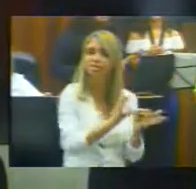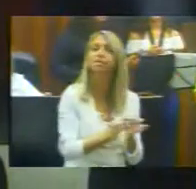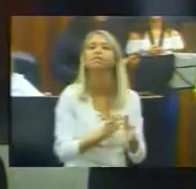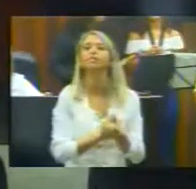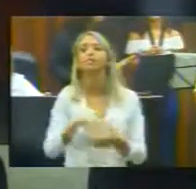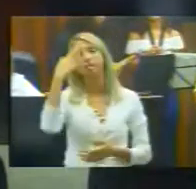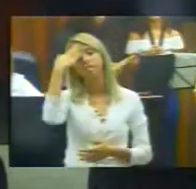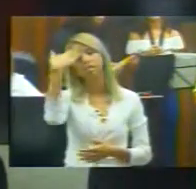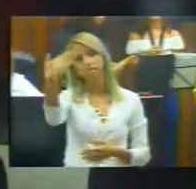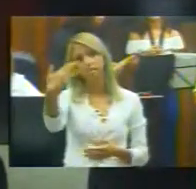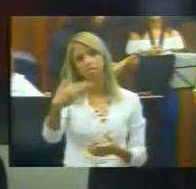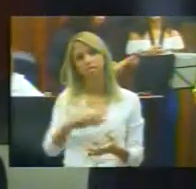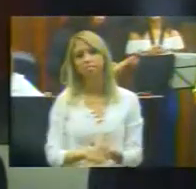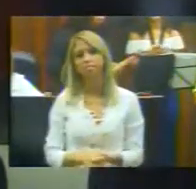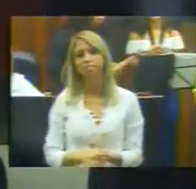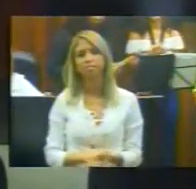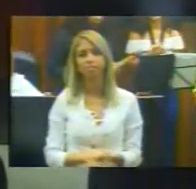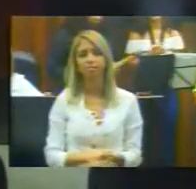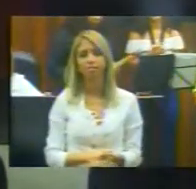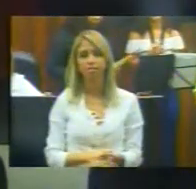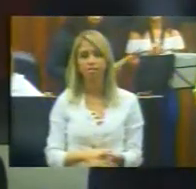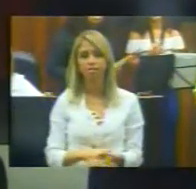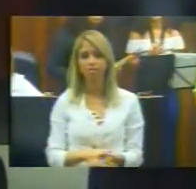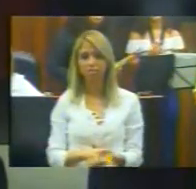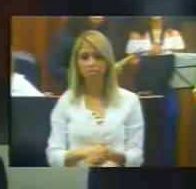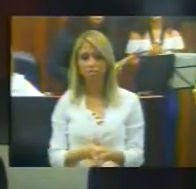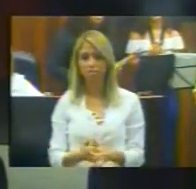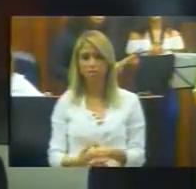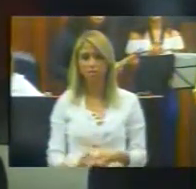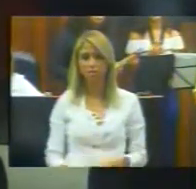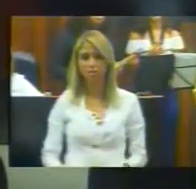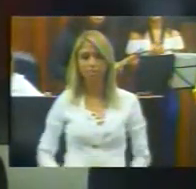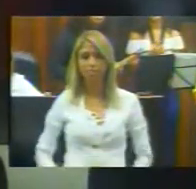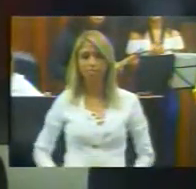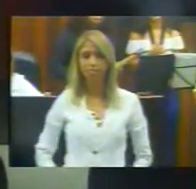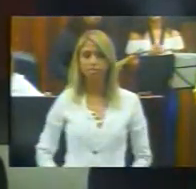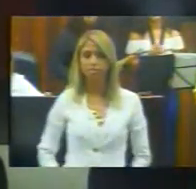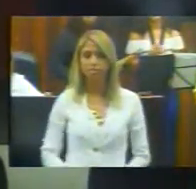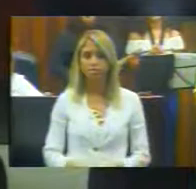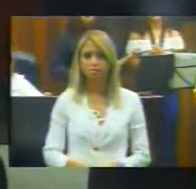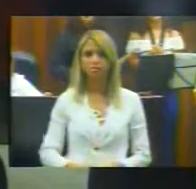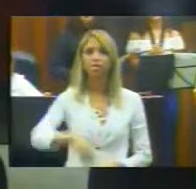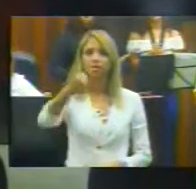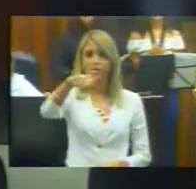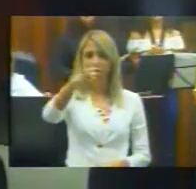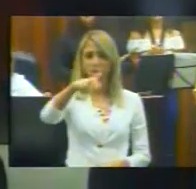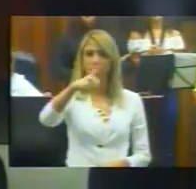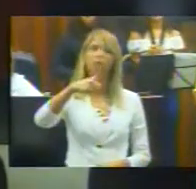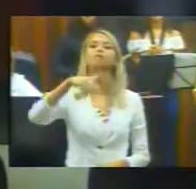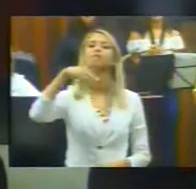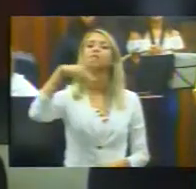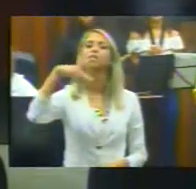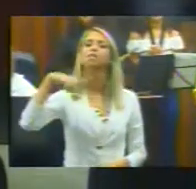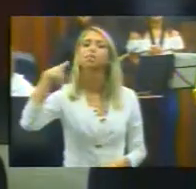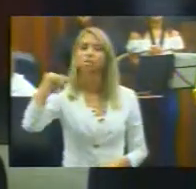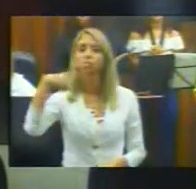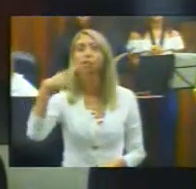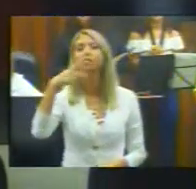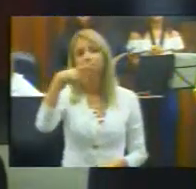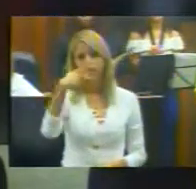nossa autoridades aqui presentes. Não, primeiro eu vou dar a palavra ao deputado para depois fazer o